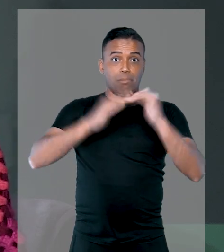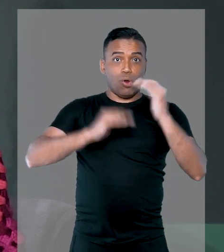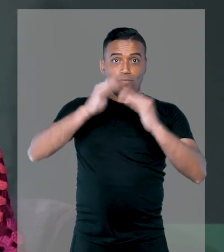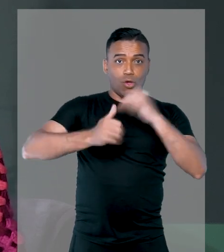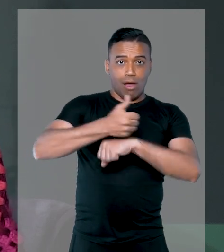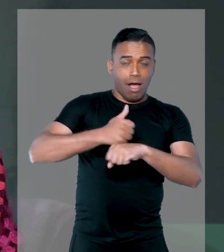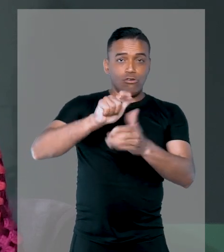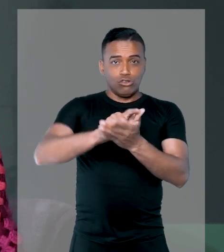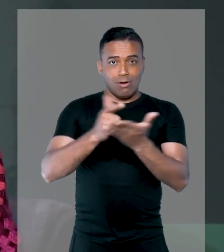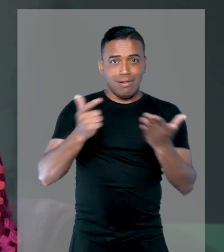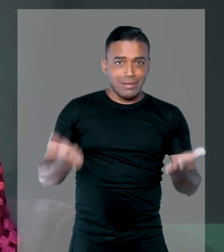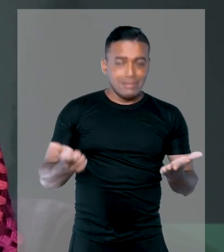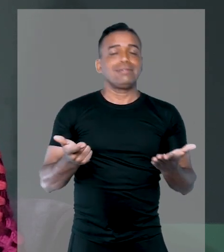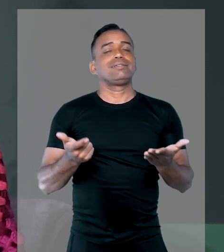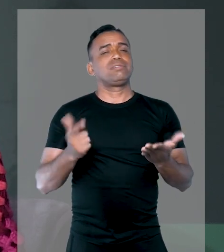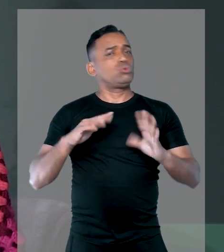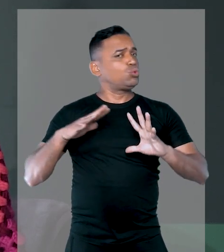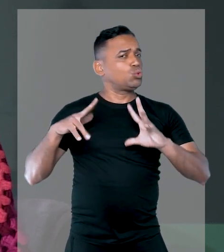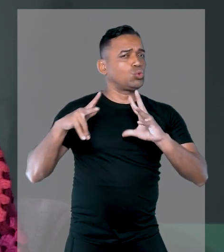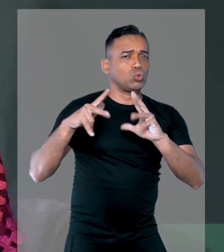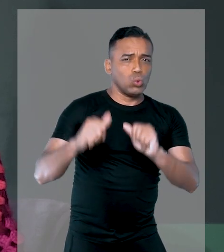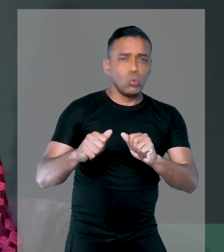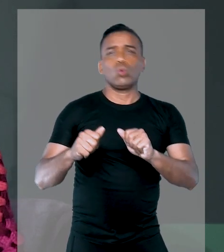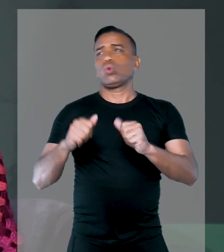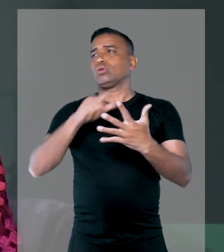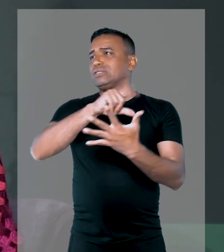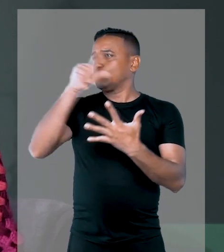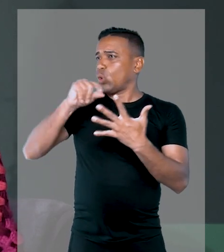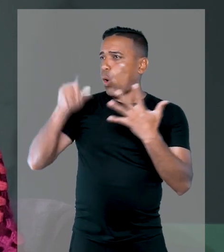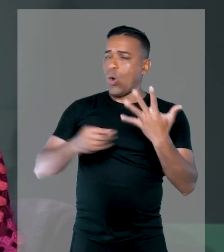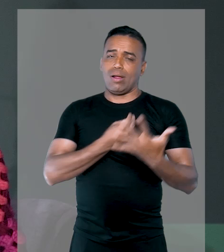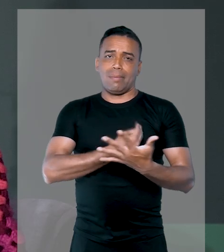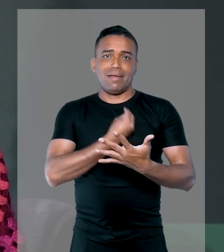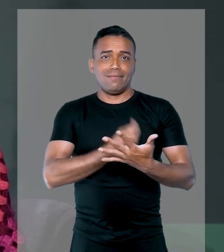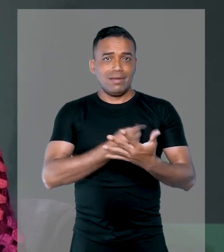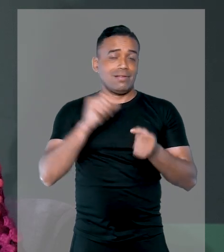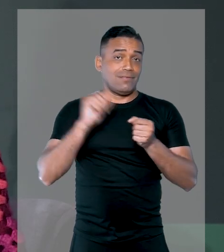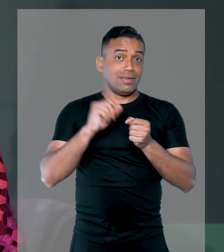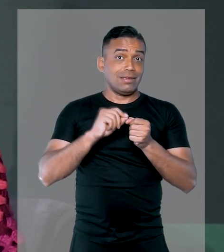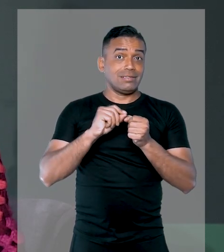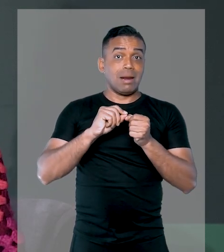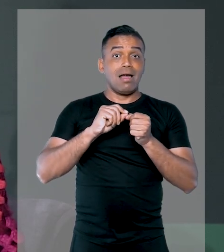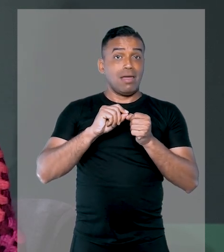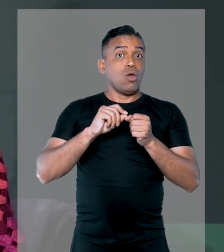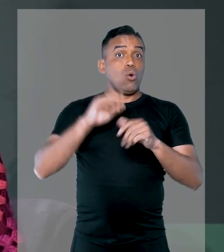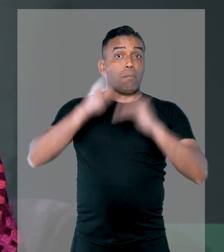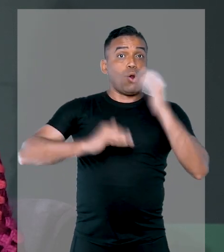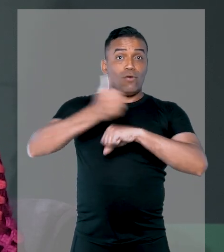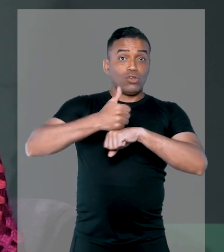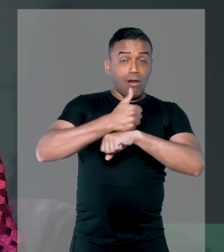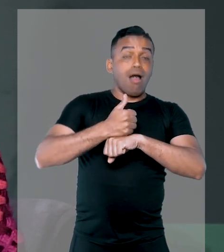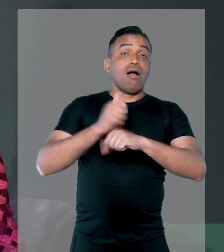tudo que estava, tudo que eu faço, todas as escolhas que eu fiz para que eu me tornasse jornalista e me aproximasse